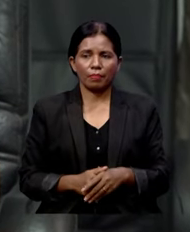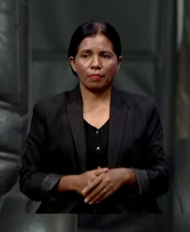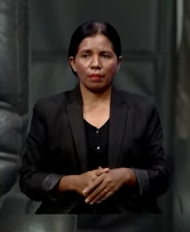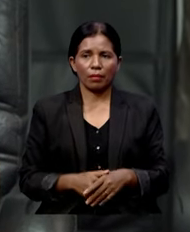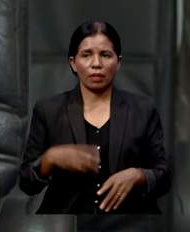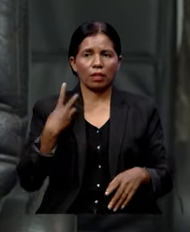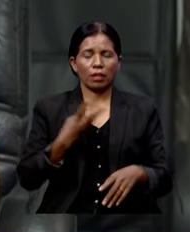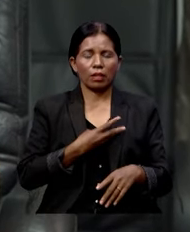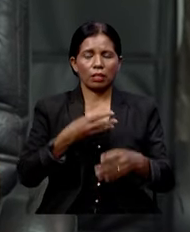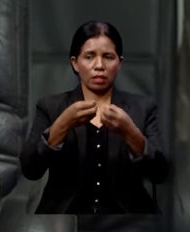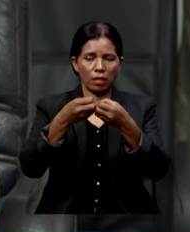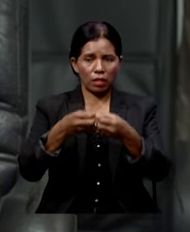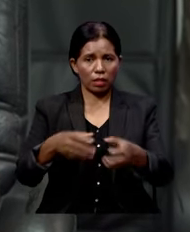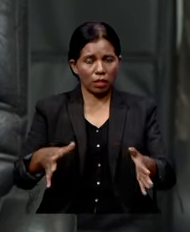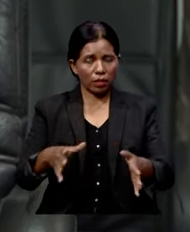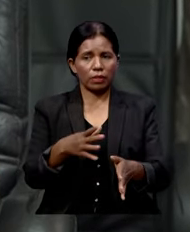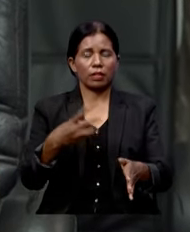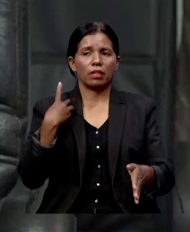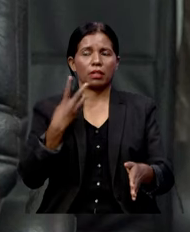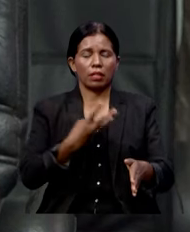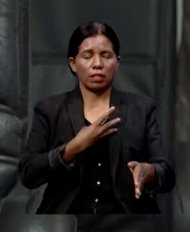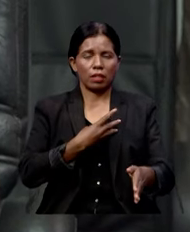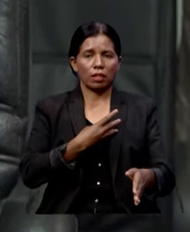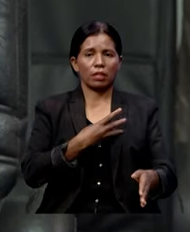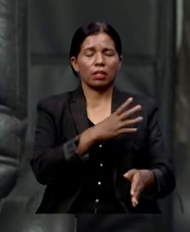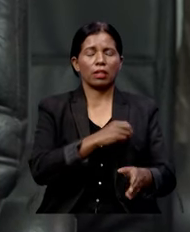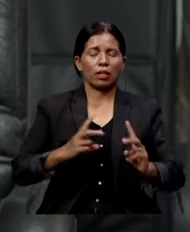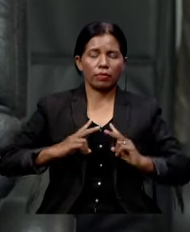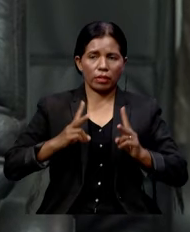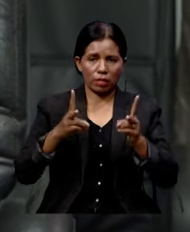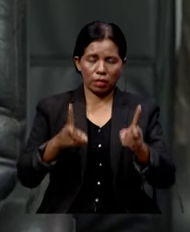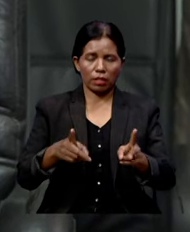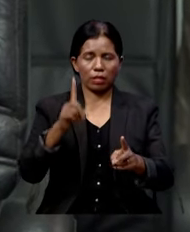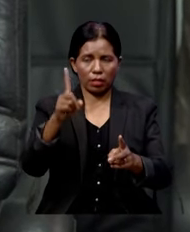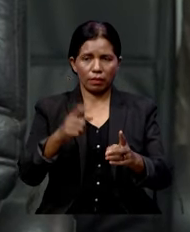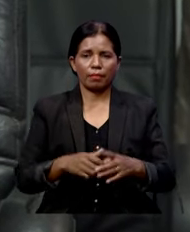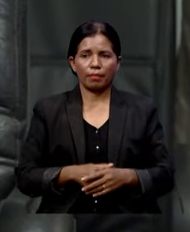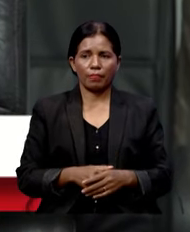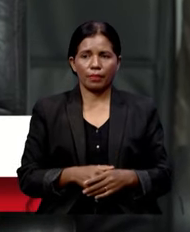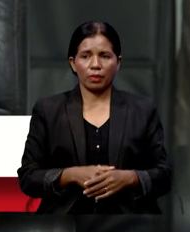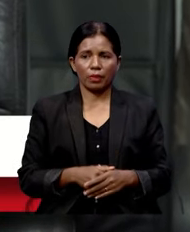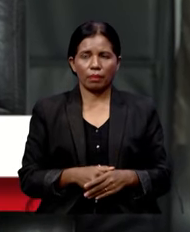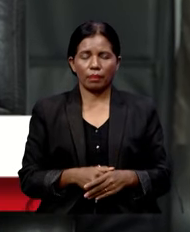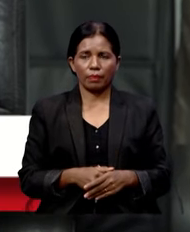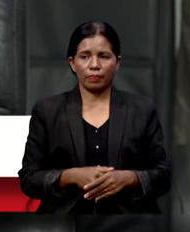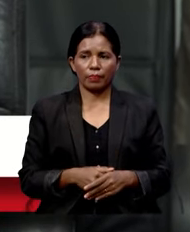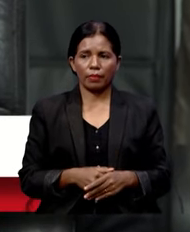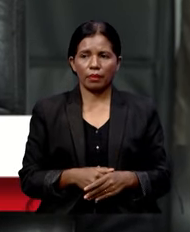ita lá com, ita nem a heroída, tiene veterano de Nevema